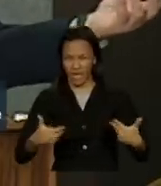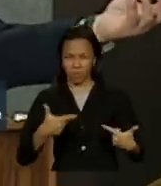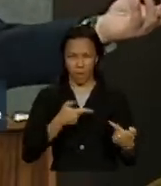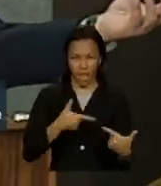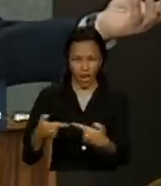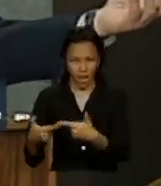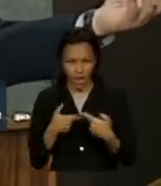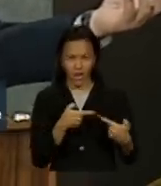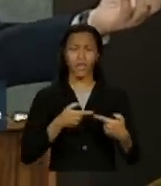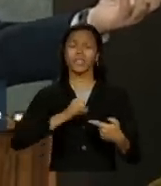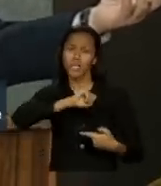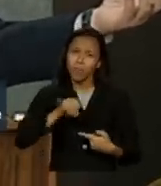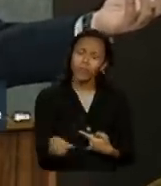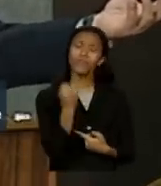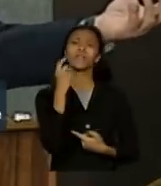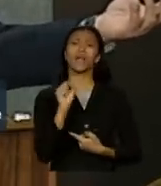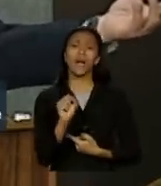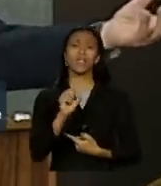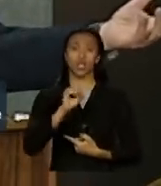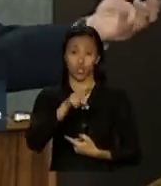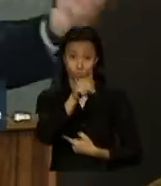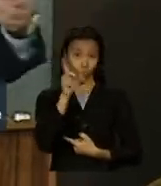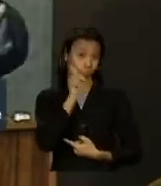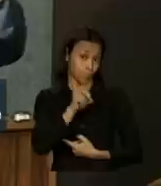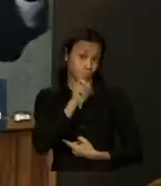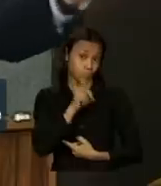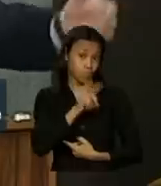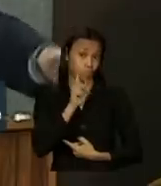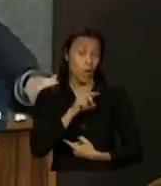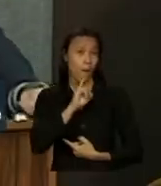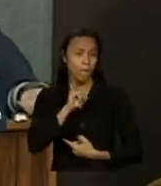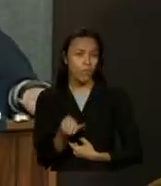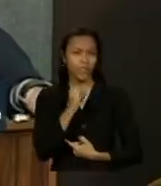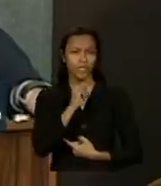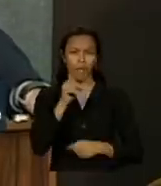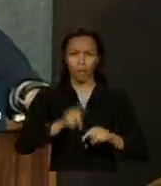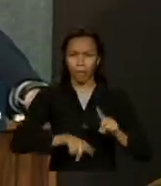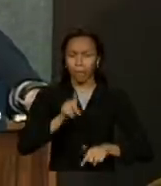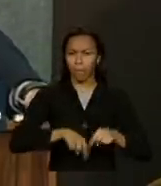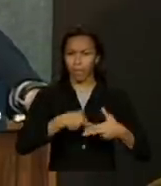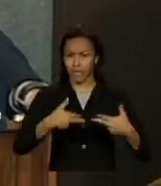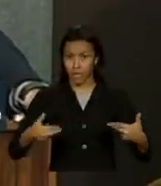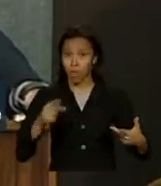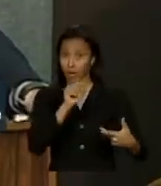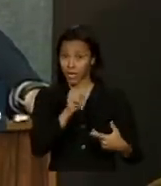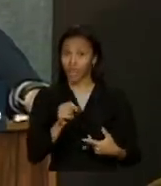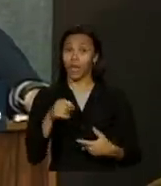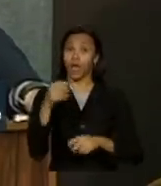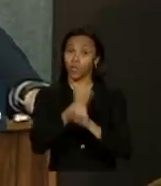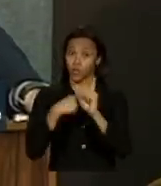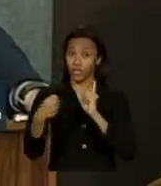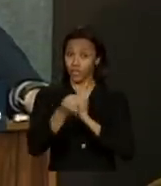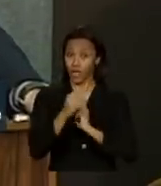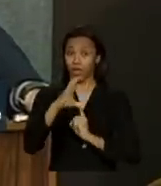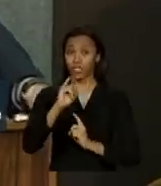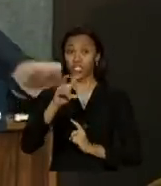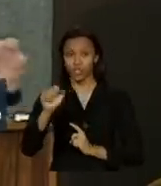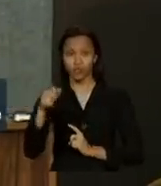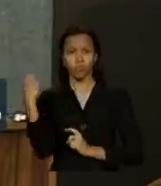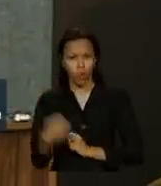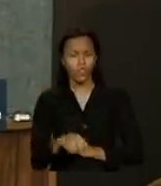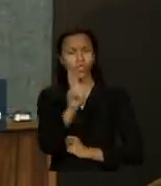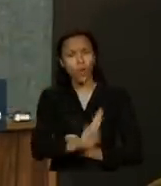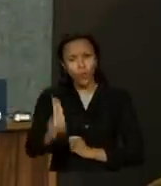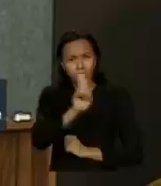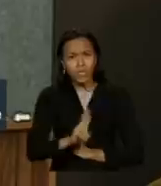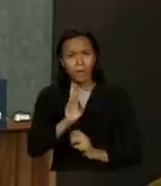montagem nos Estados Unidos para atividade de produtos de consumo da sociedade civil para adaptar